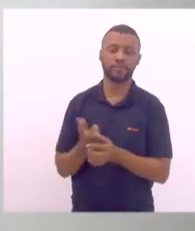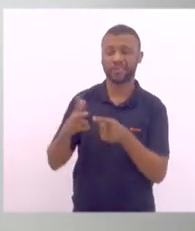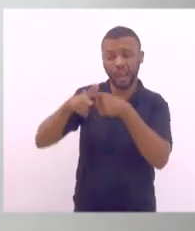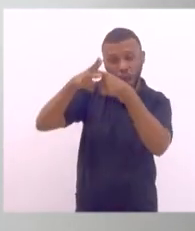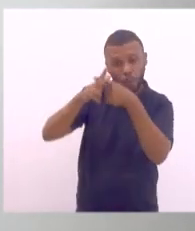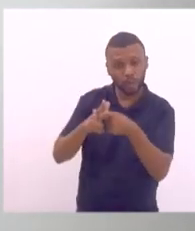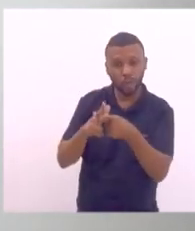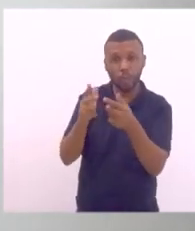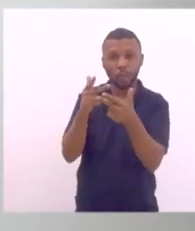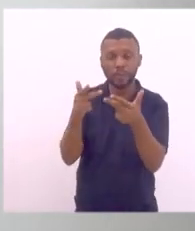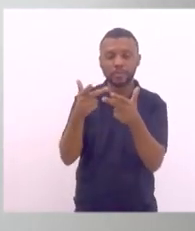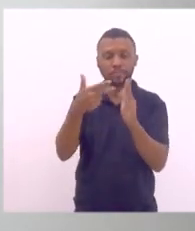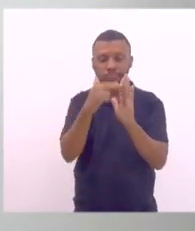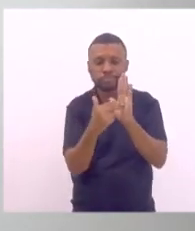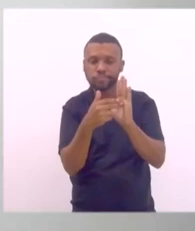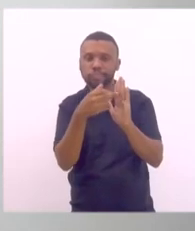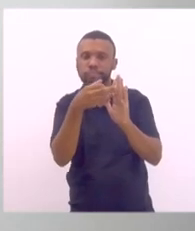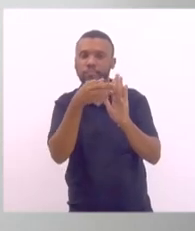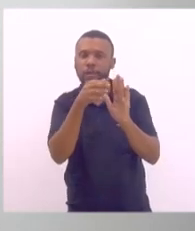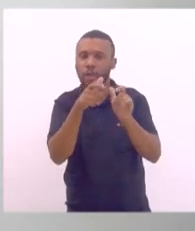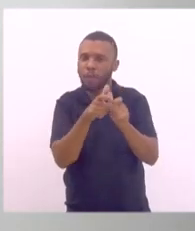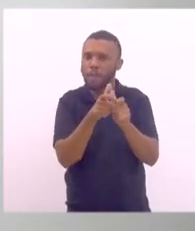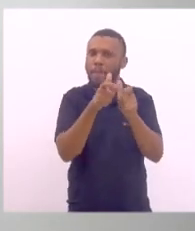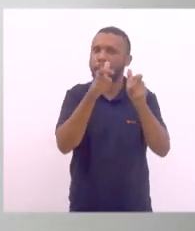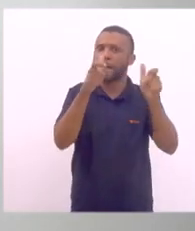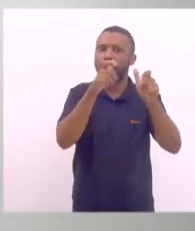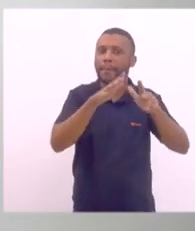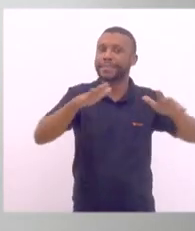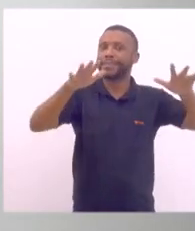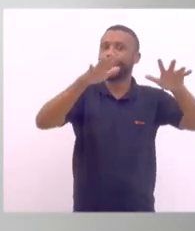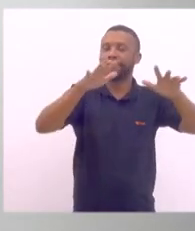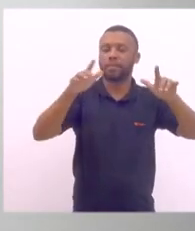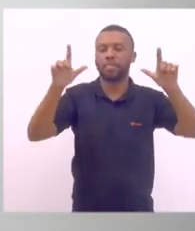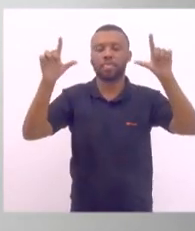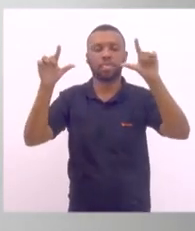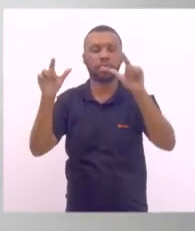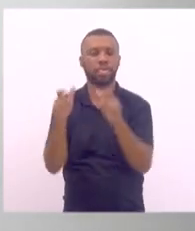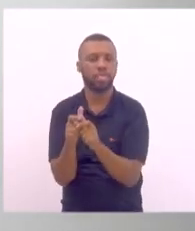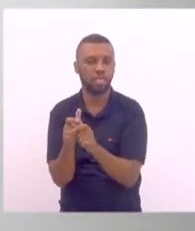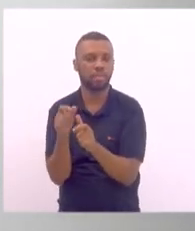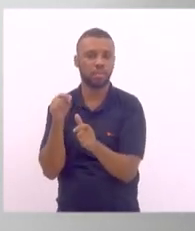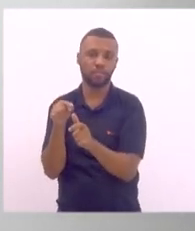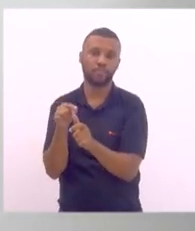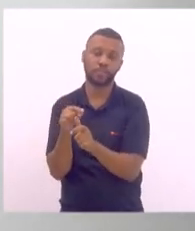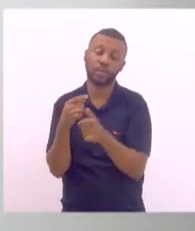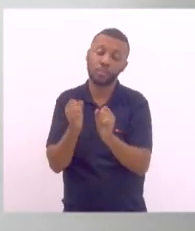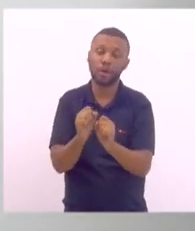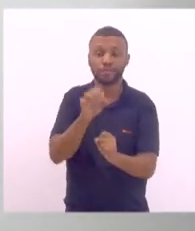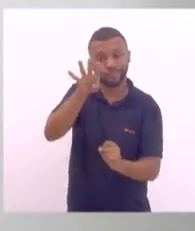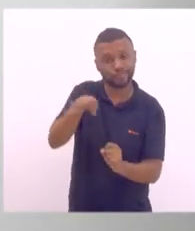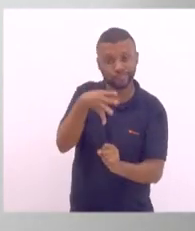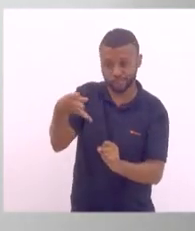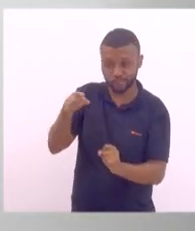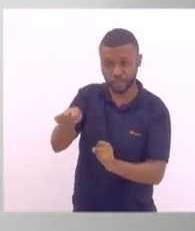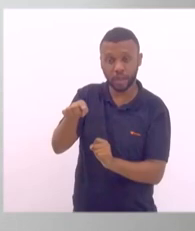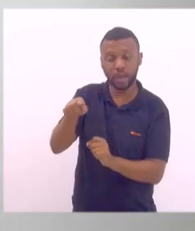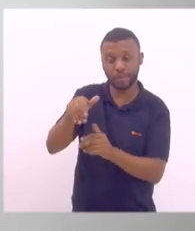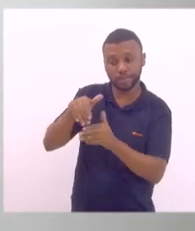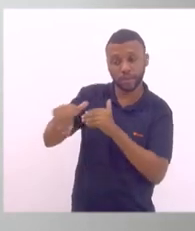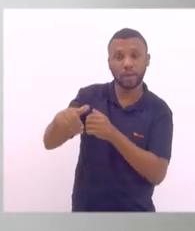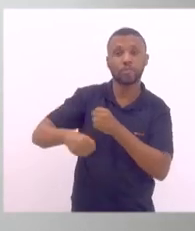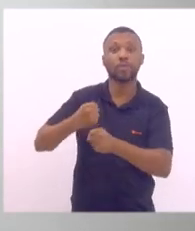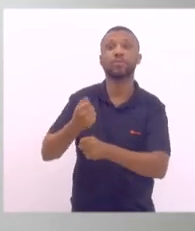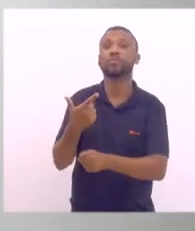maior, ficou uma coisa bem menor. E aí, o que a gente pode fazer é colocar a tabela com vigência a partir de 23, porque vai